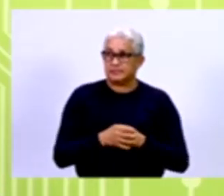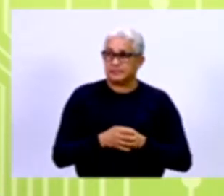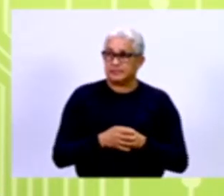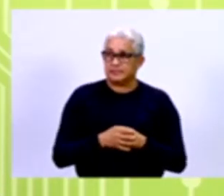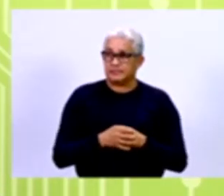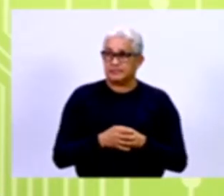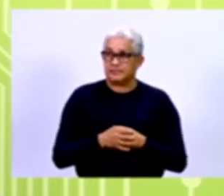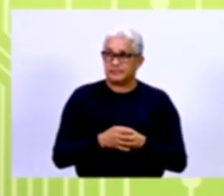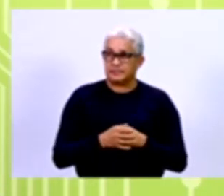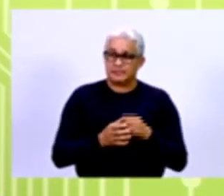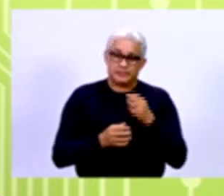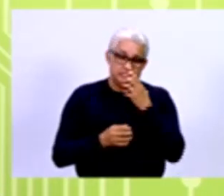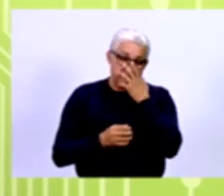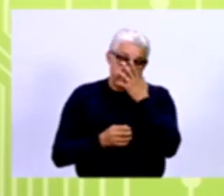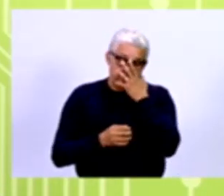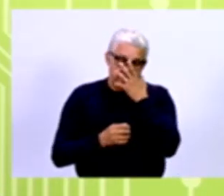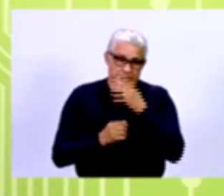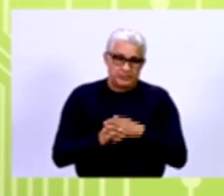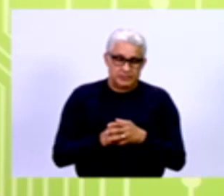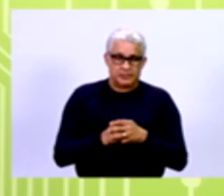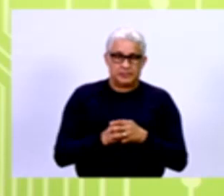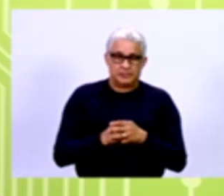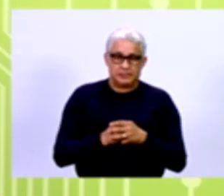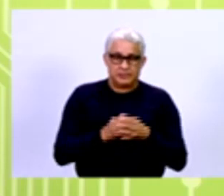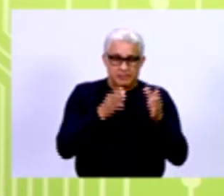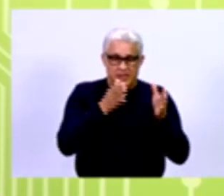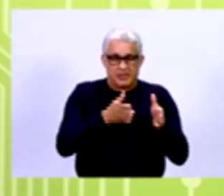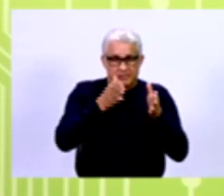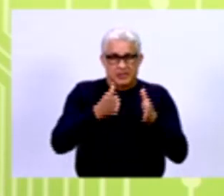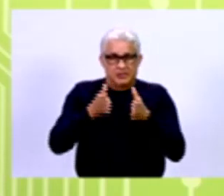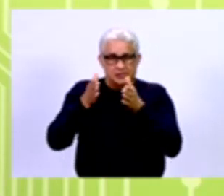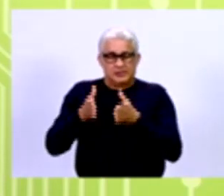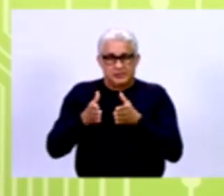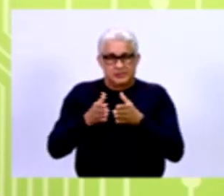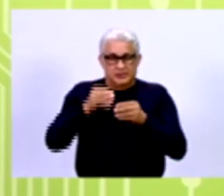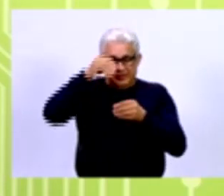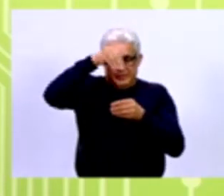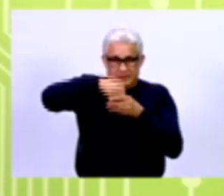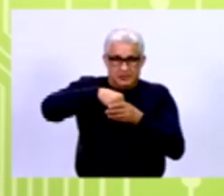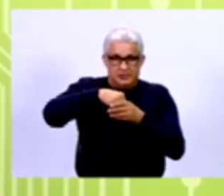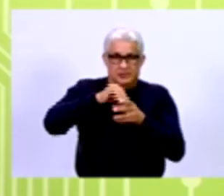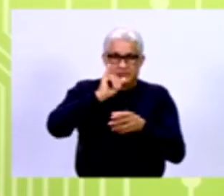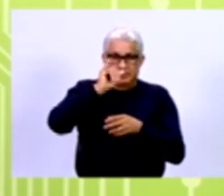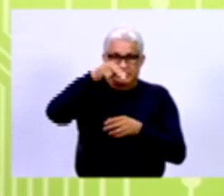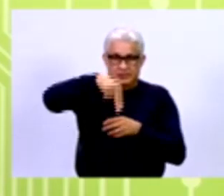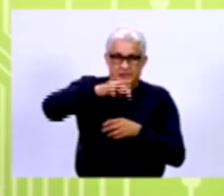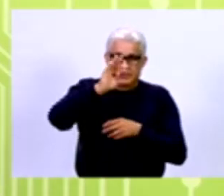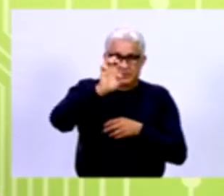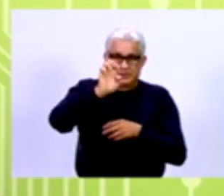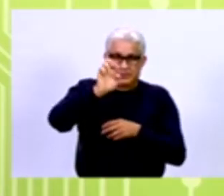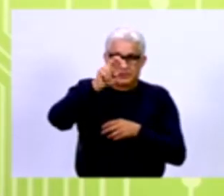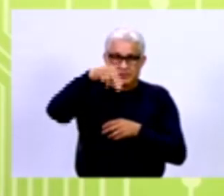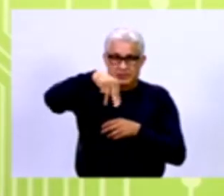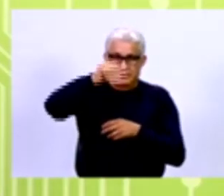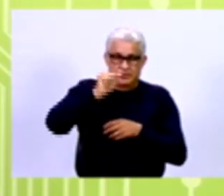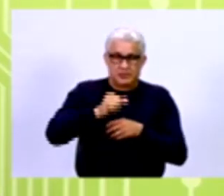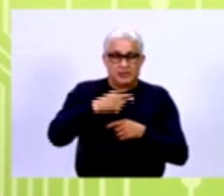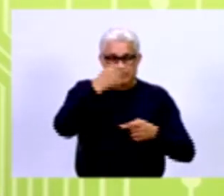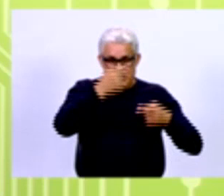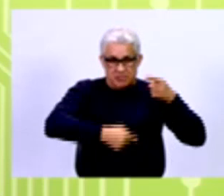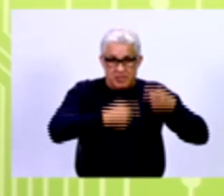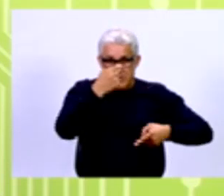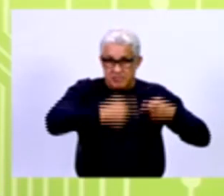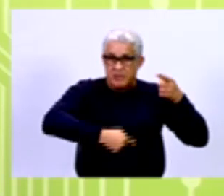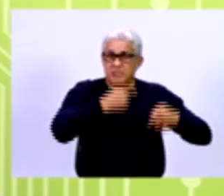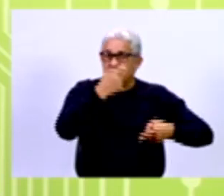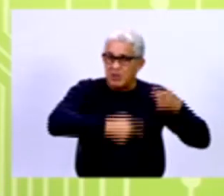Então, essa etapa agora de interna é uma discussão política e ela está sendo travada nos